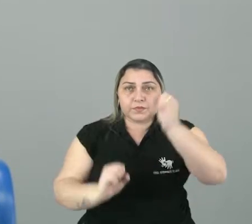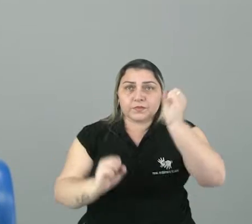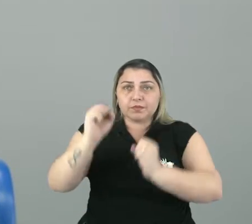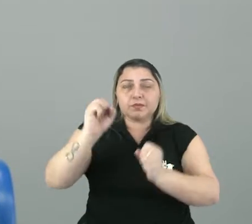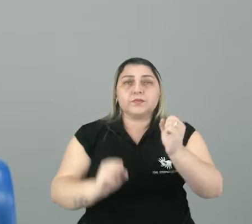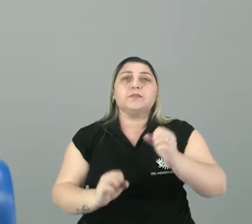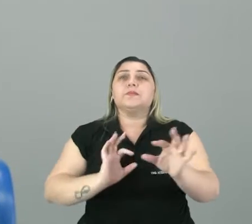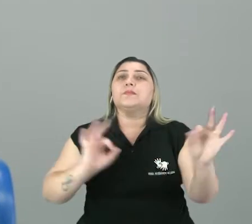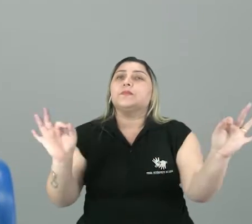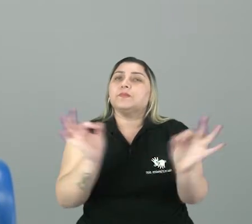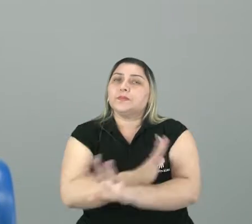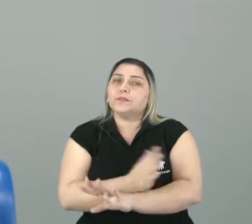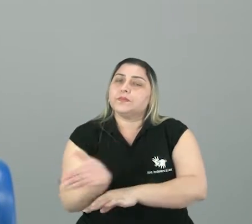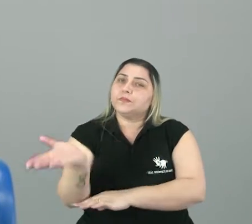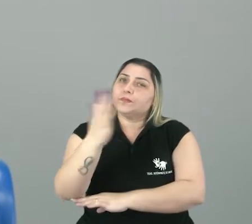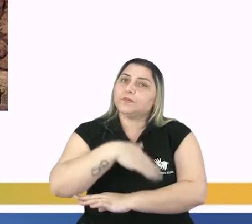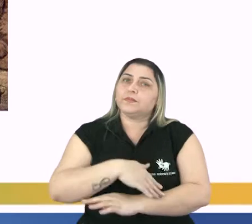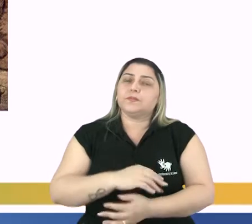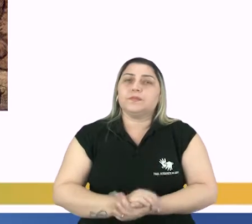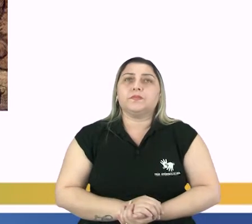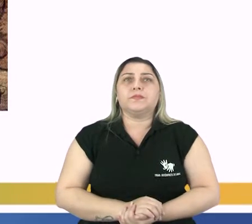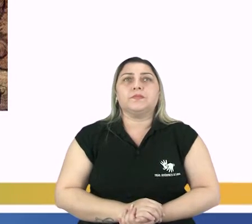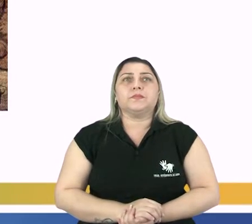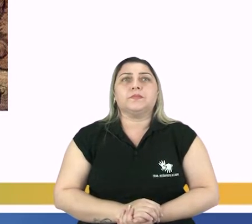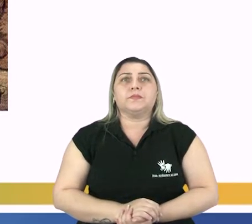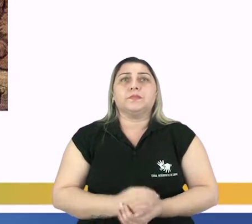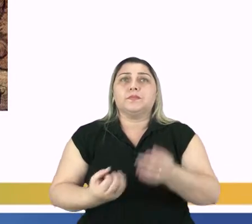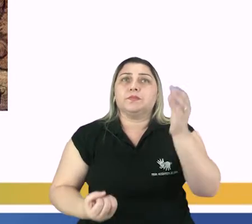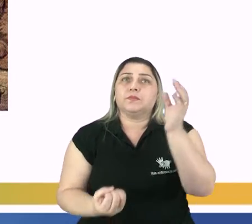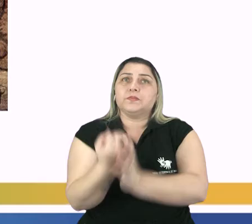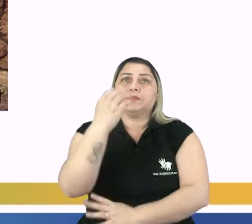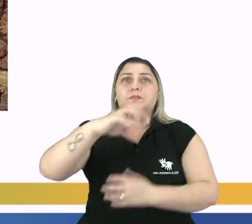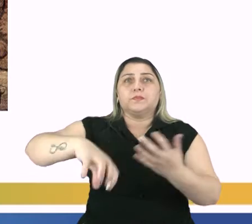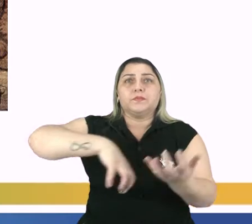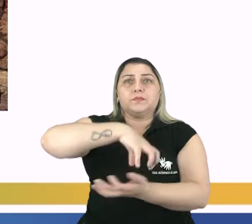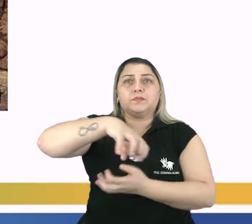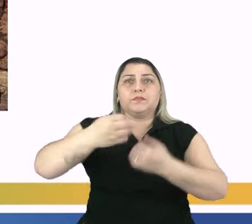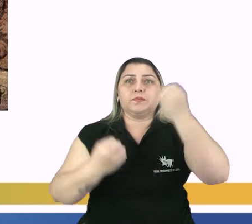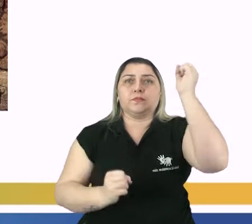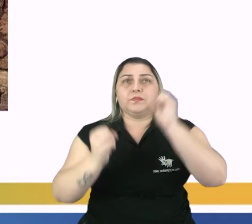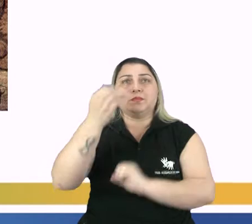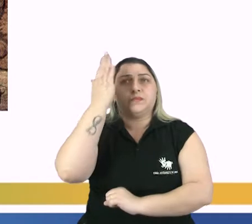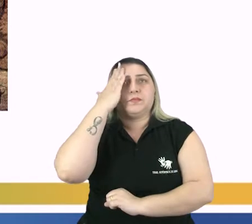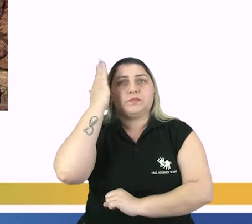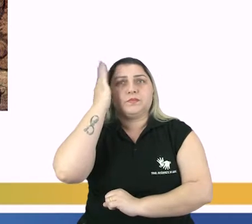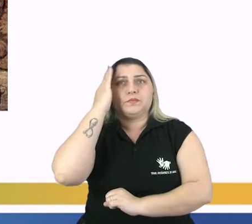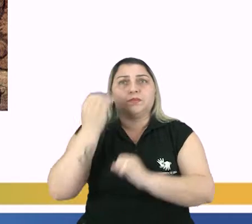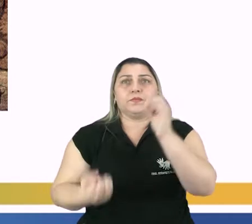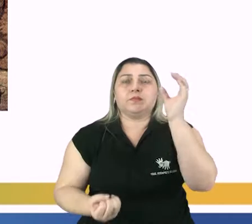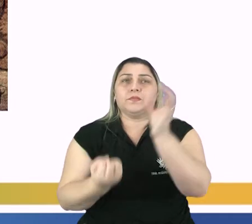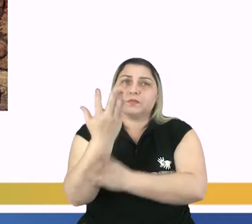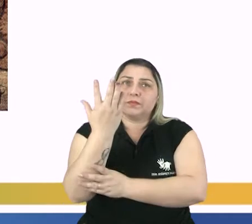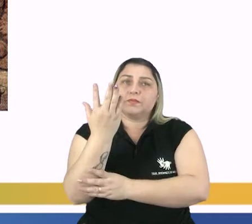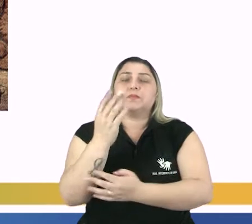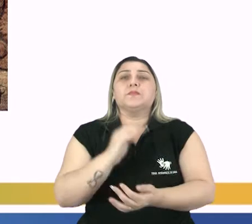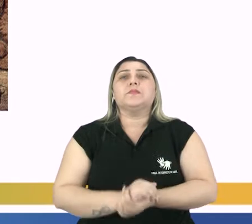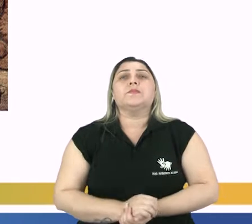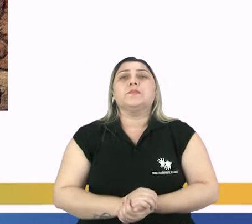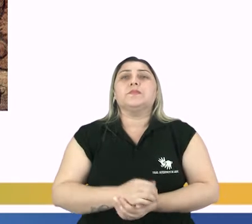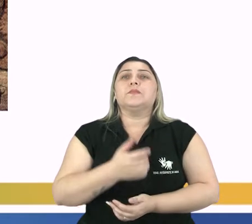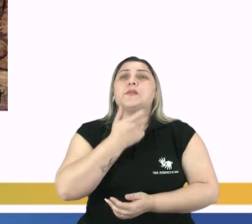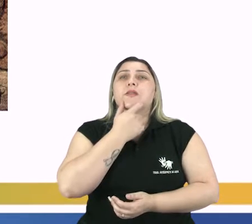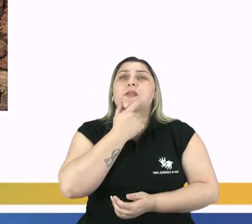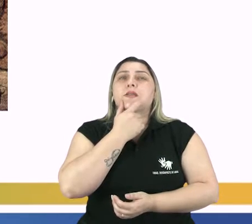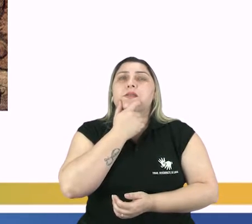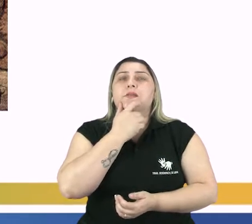Industrial. Preparados? Então vamos lá. A origem da Revolução Industrial. Nós sabemos que a origem da Revolução Industrial é a